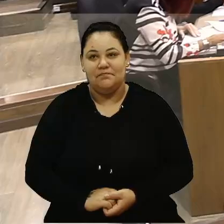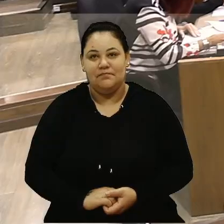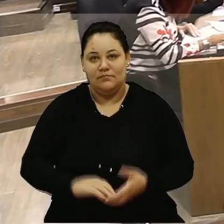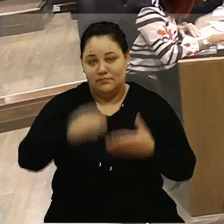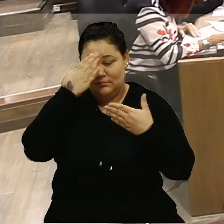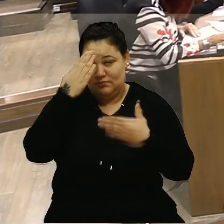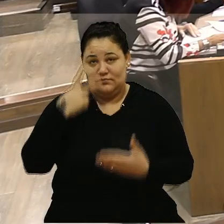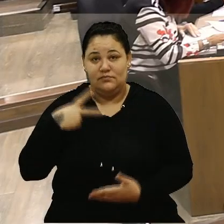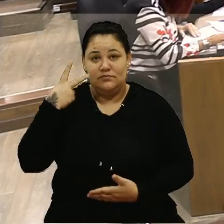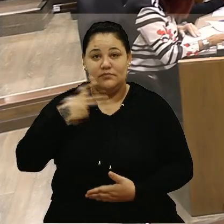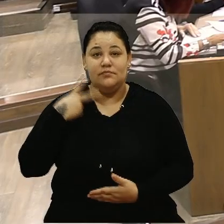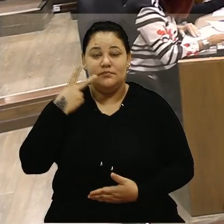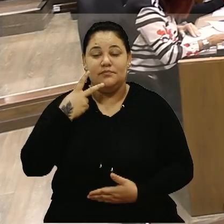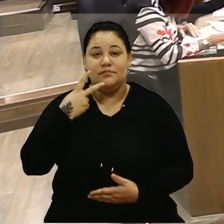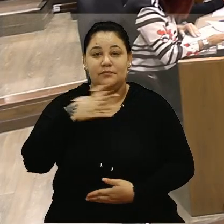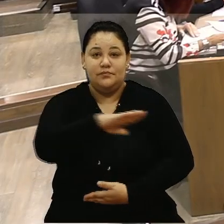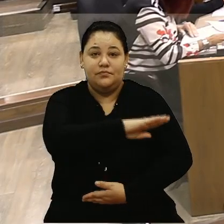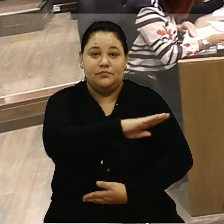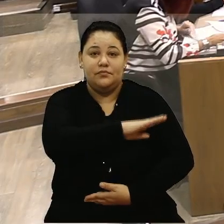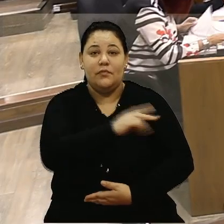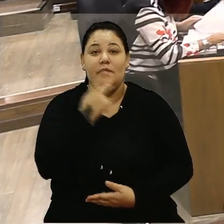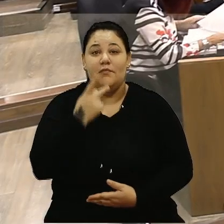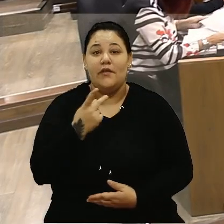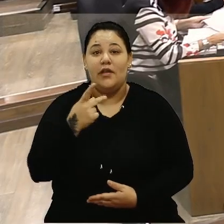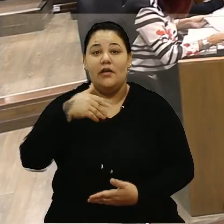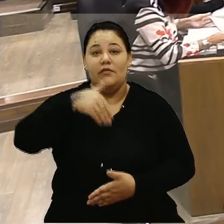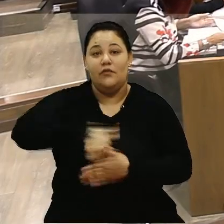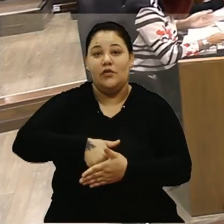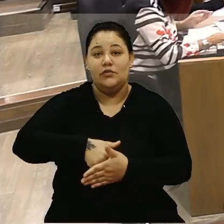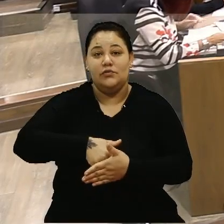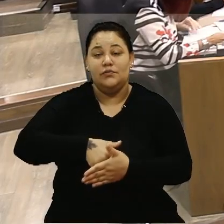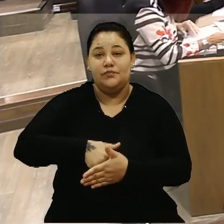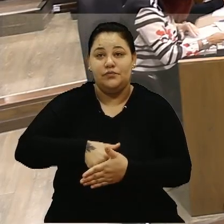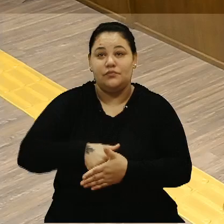Ramon, com a palavra em declaração de voto, vereadora Andressa Marques.